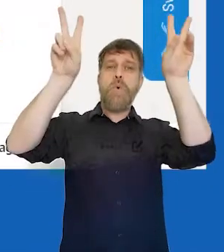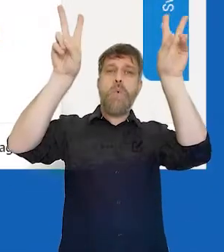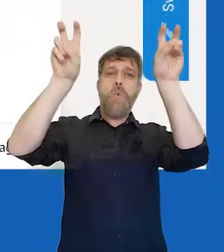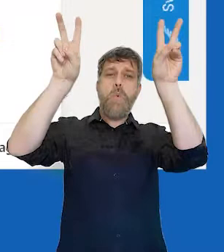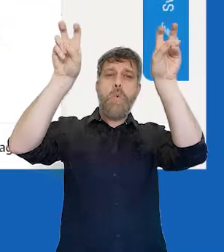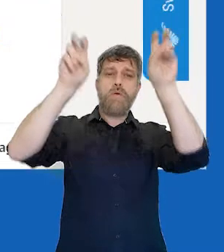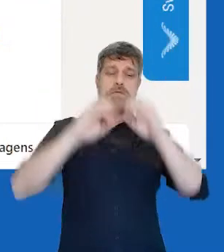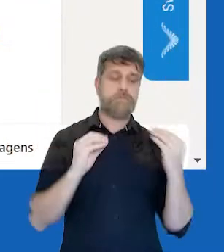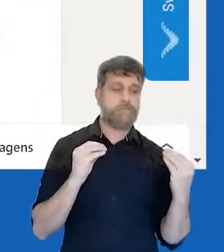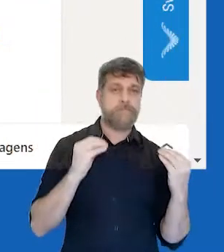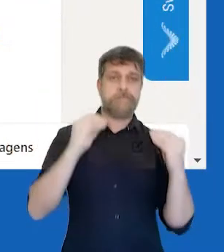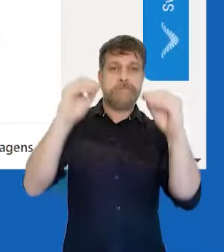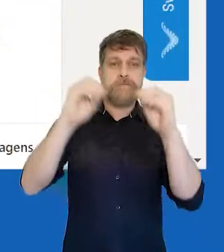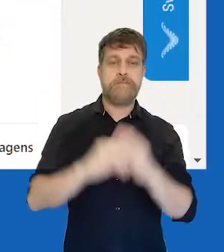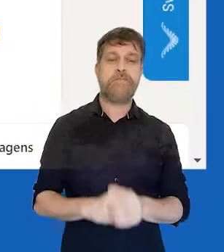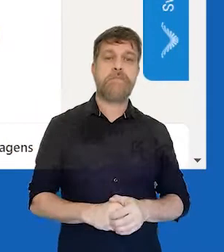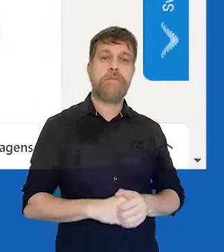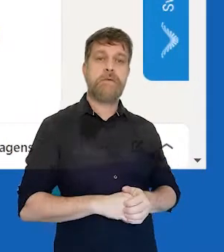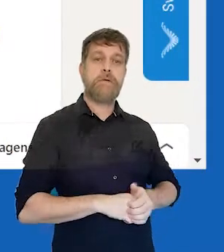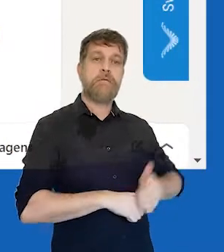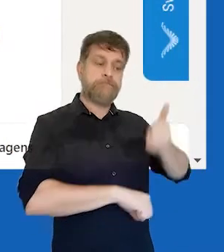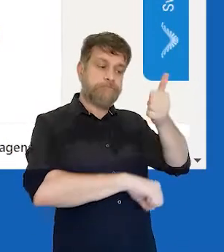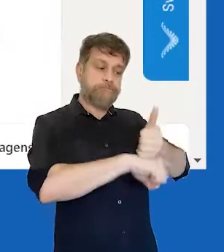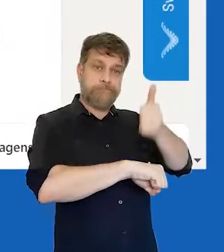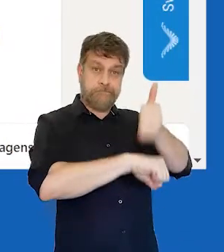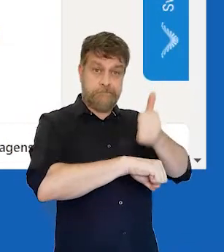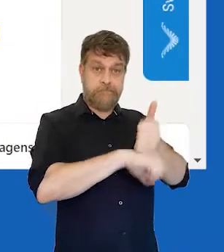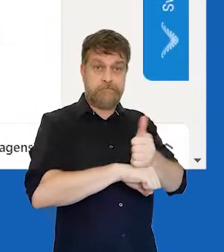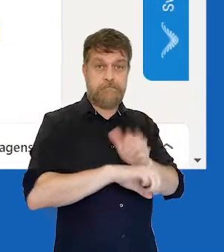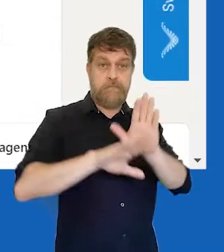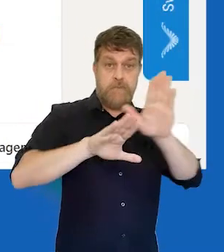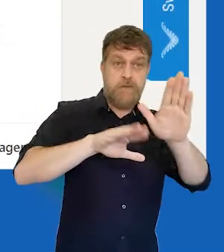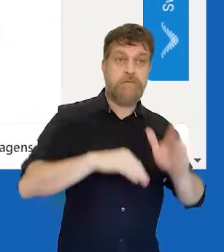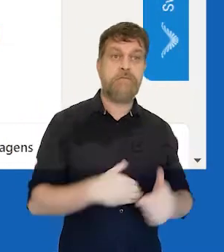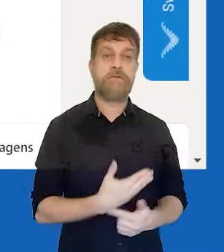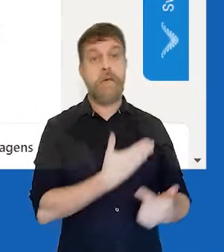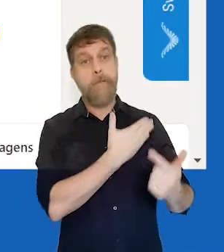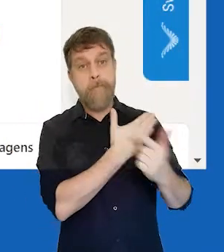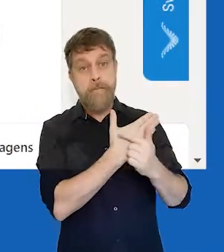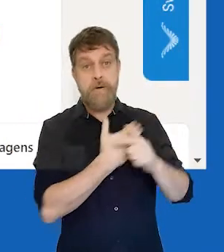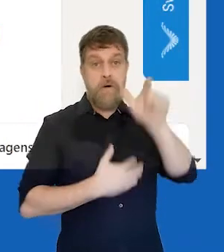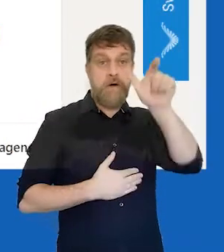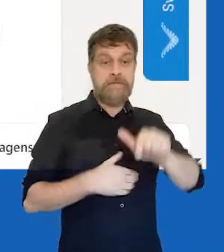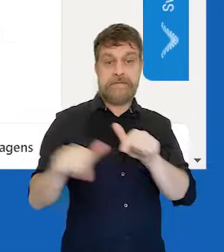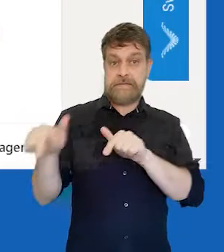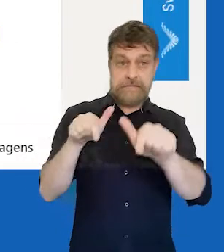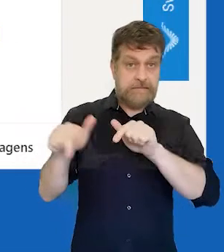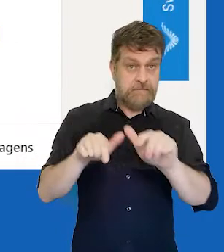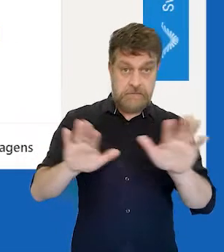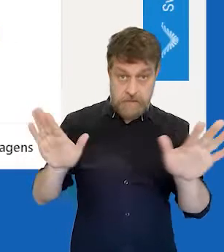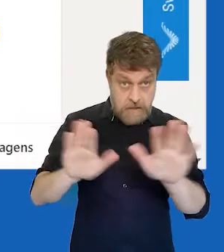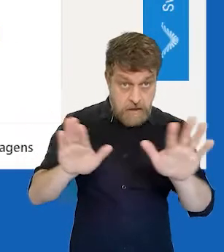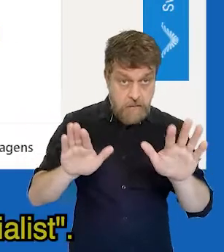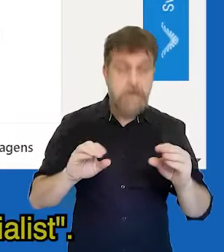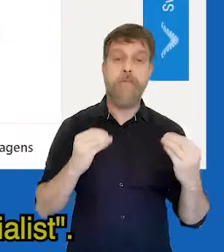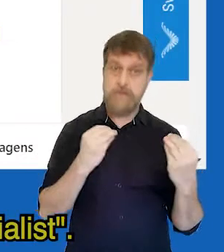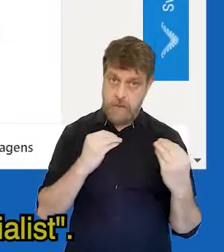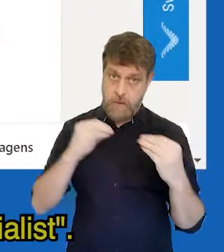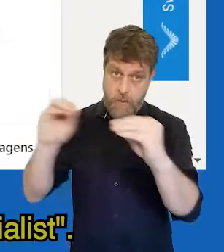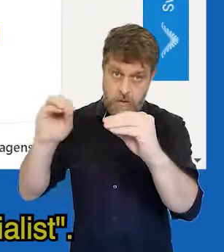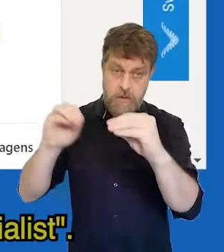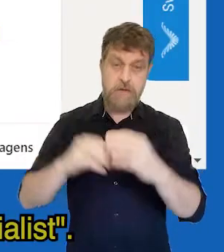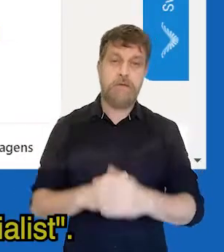aumenta você coloca o seu cargo mesmo que você esteja no mercado de trabalho que você não esteja por nenhuma empregador no momento